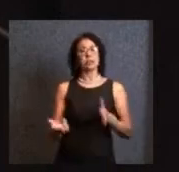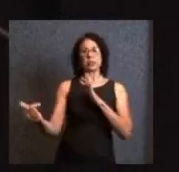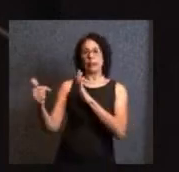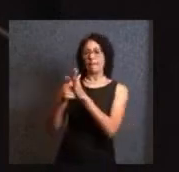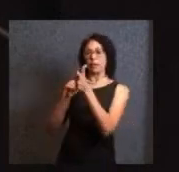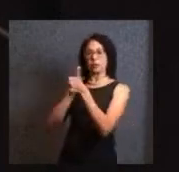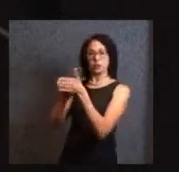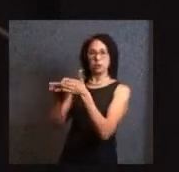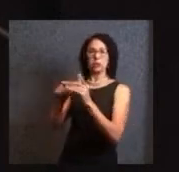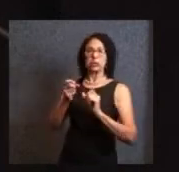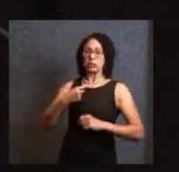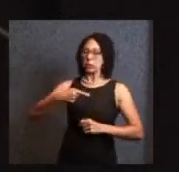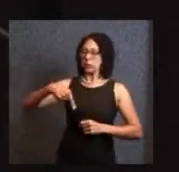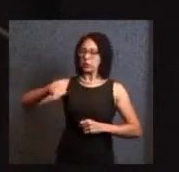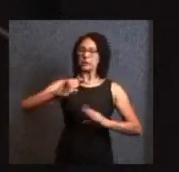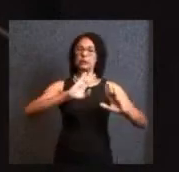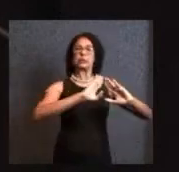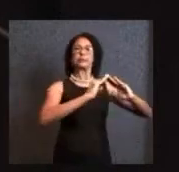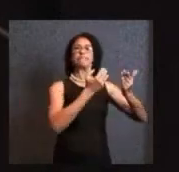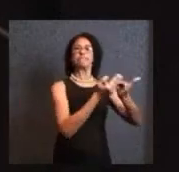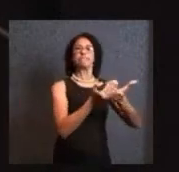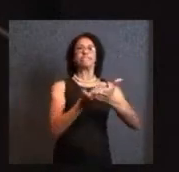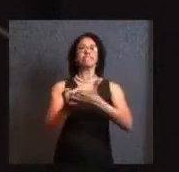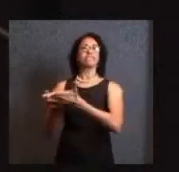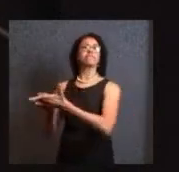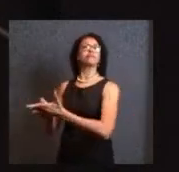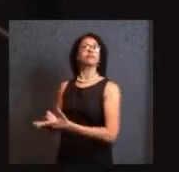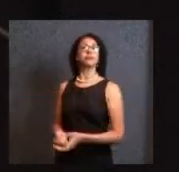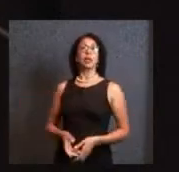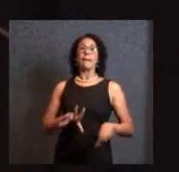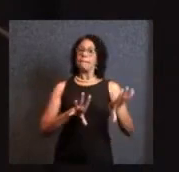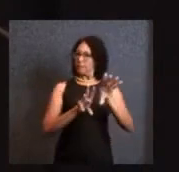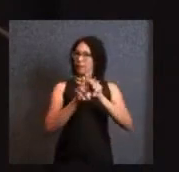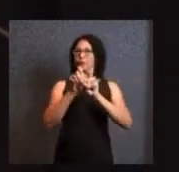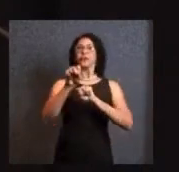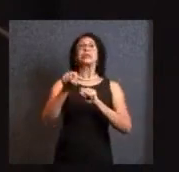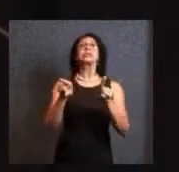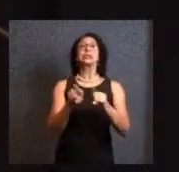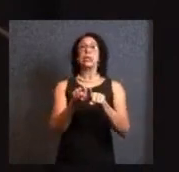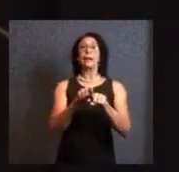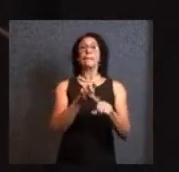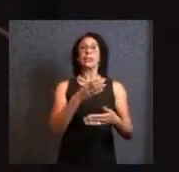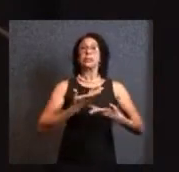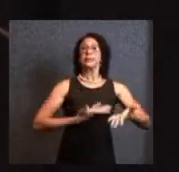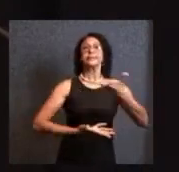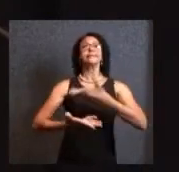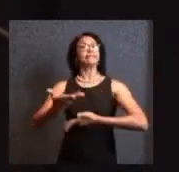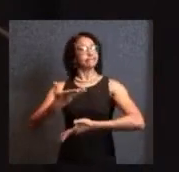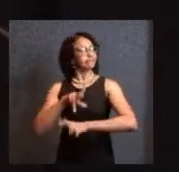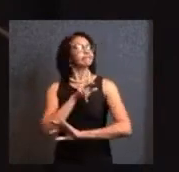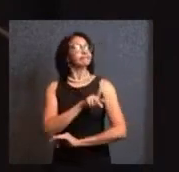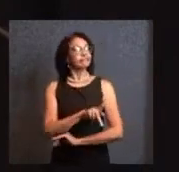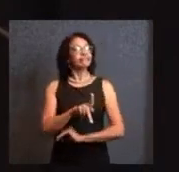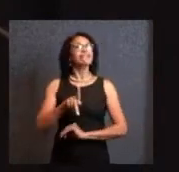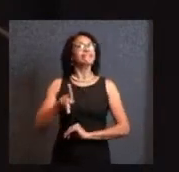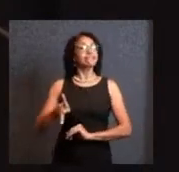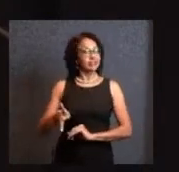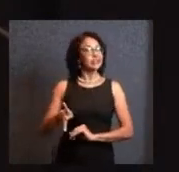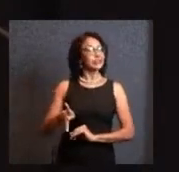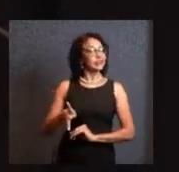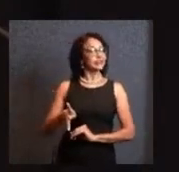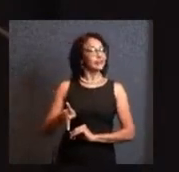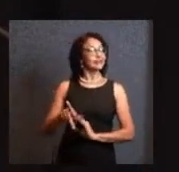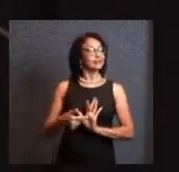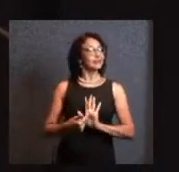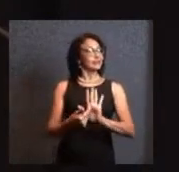para visitar escolas, para fazer momentos formativos compartilhados, né? Dentro do